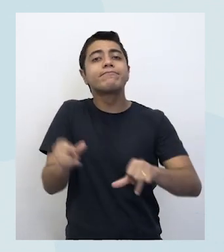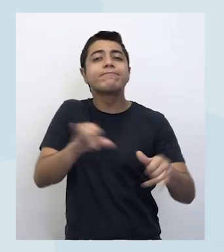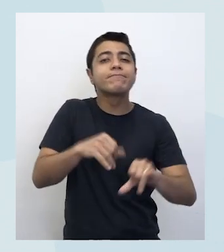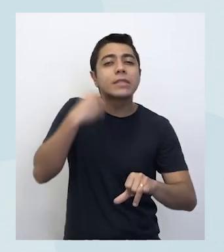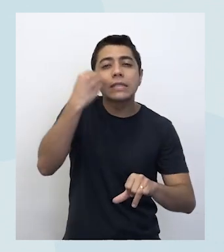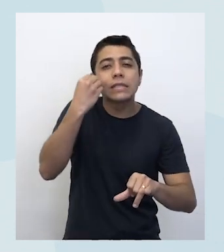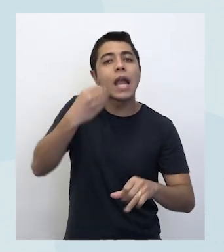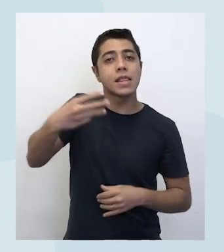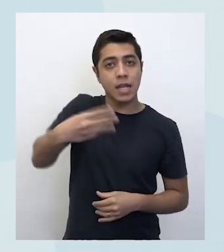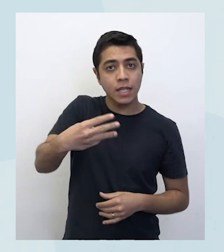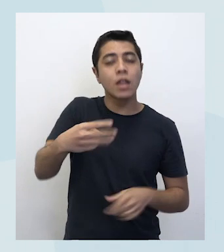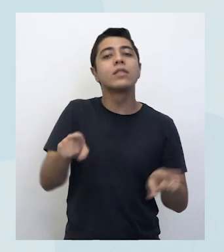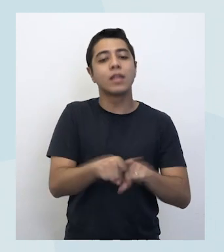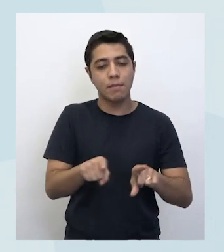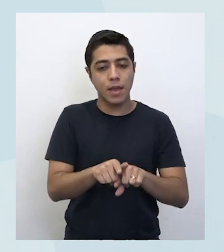ser